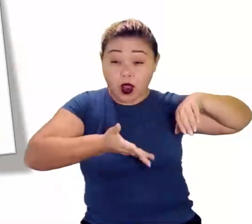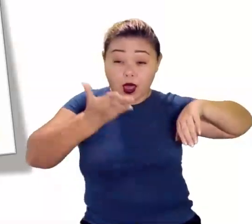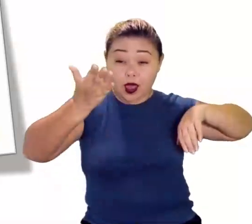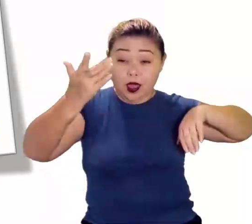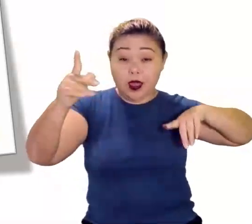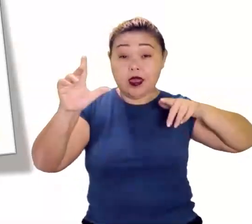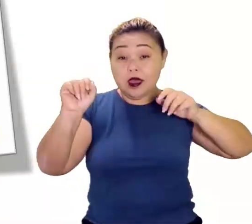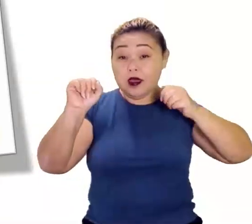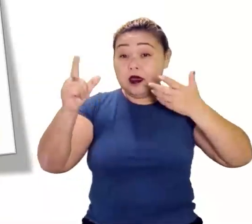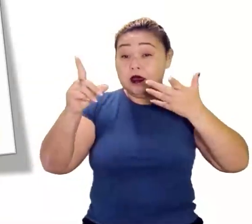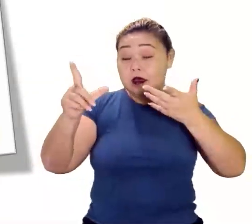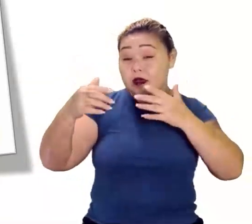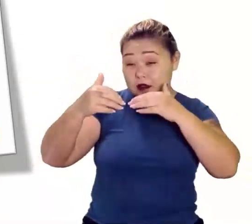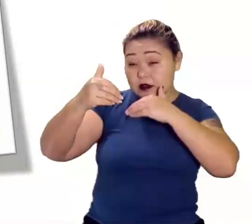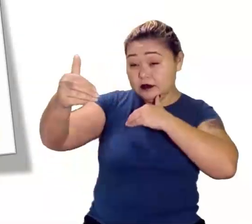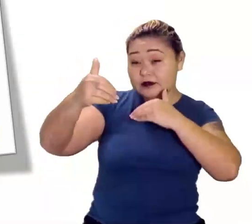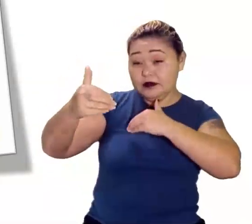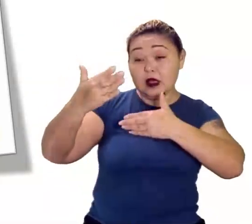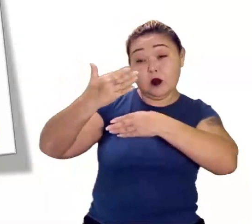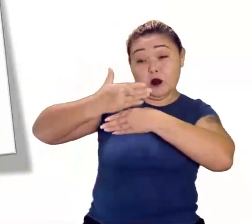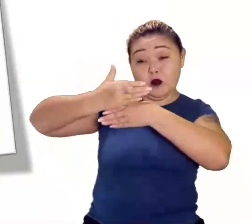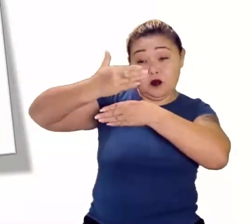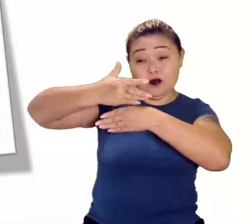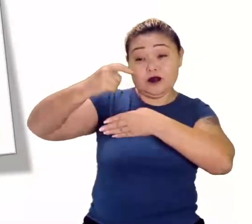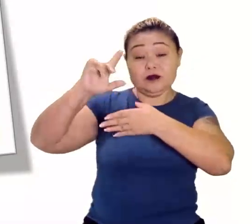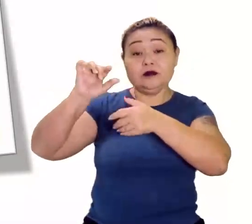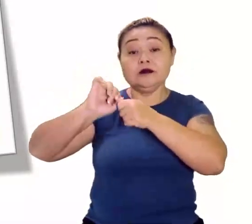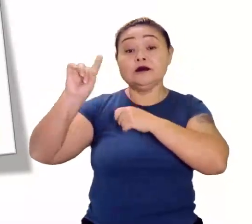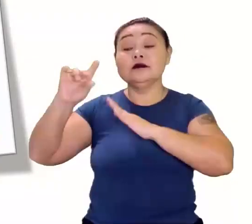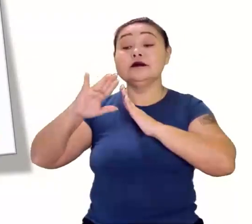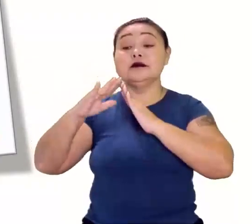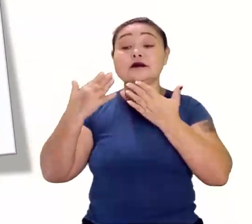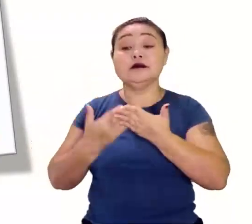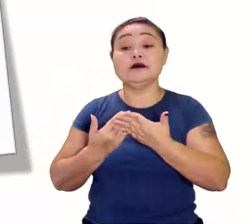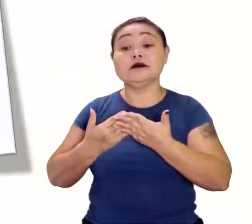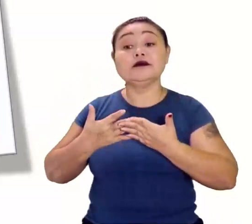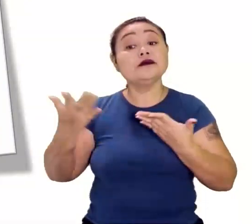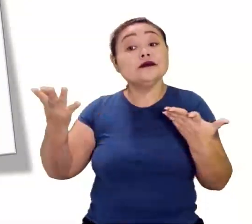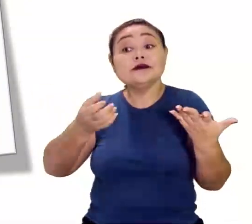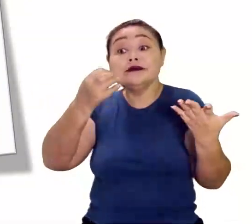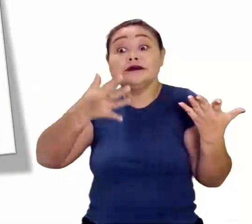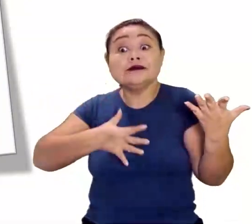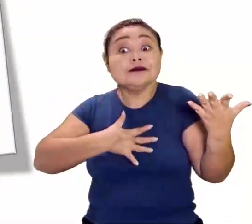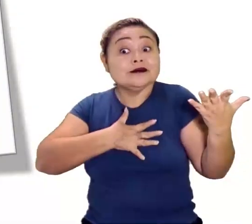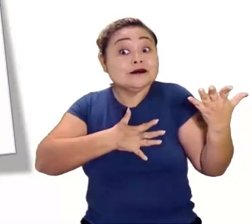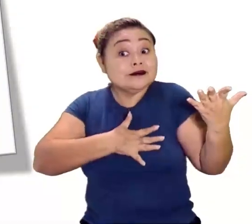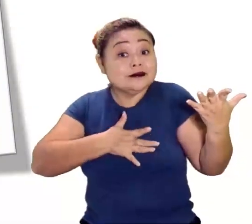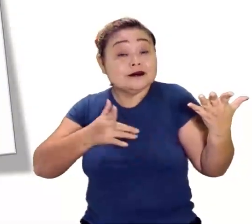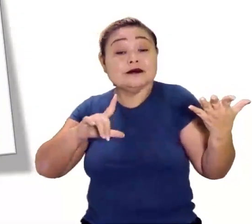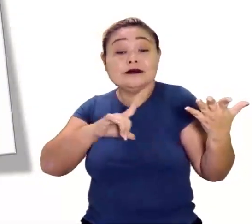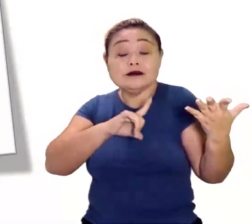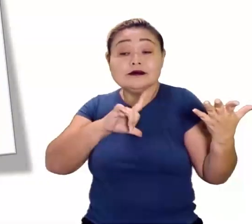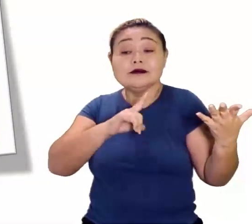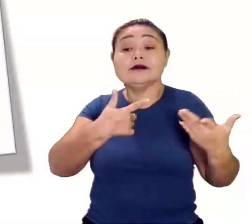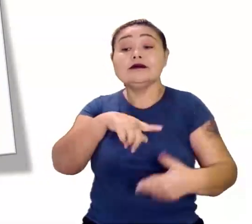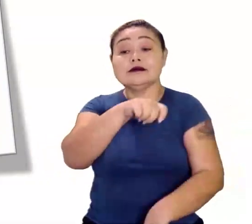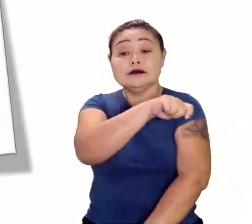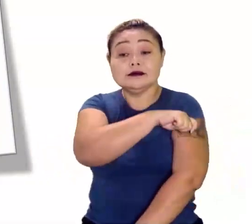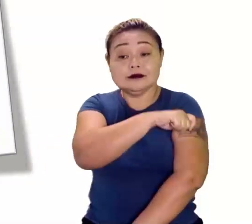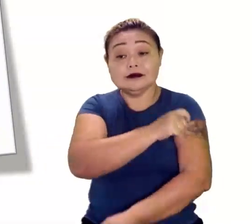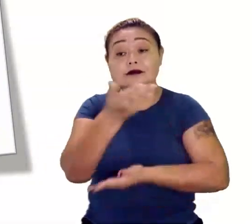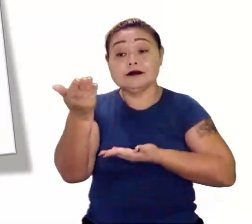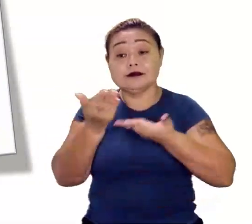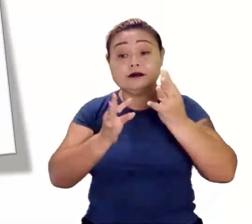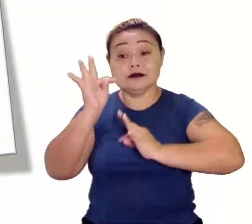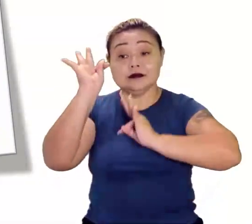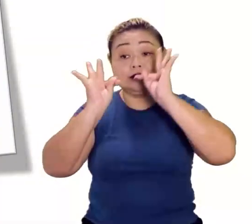escola, né? Não, mas tá distante, né? Tá distante. E essa escola aqui tão agradável, essa escola que temos alunos da mediação